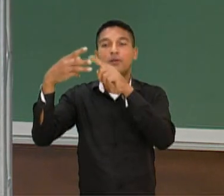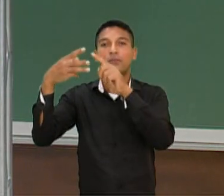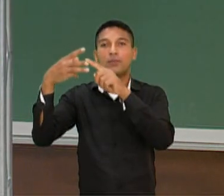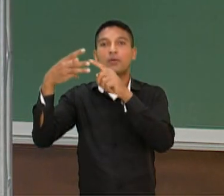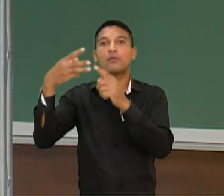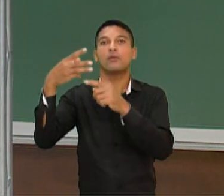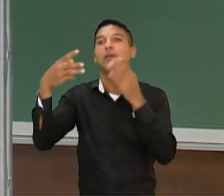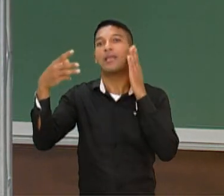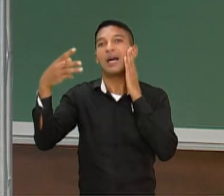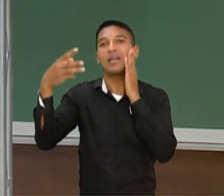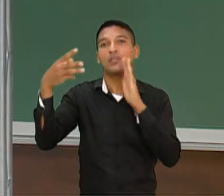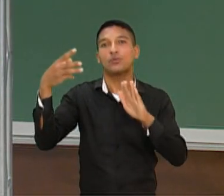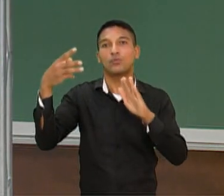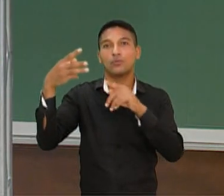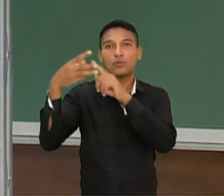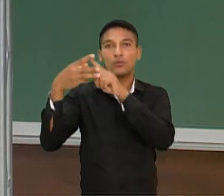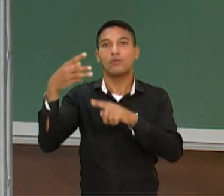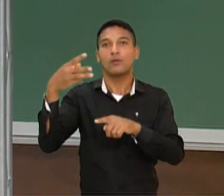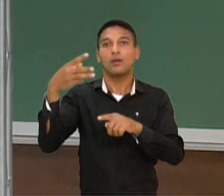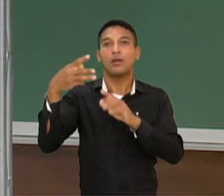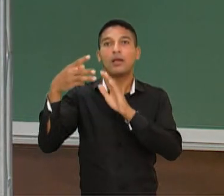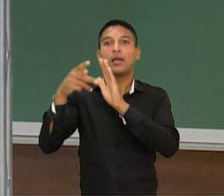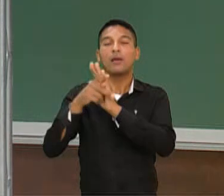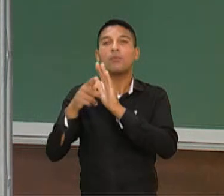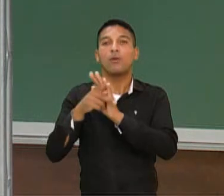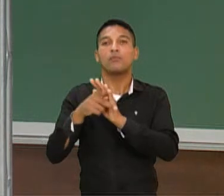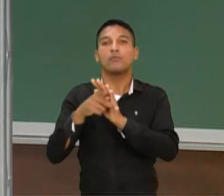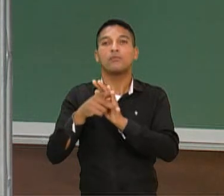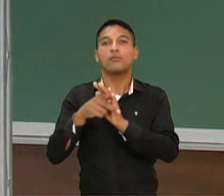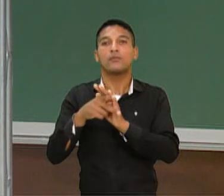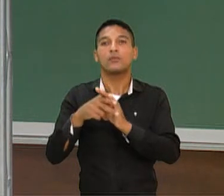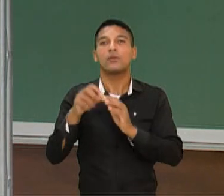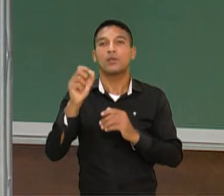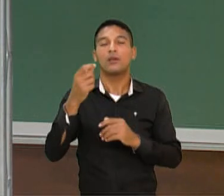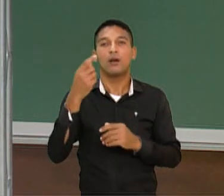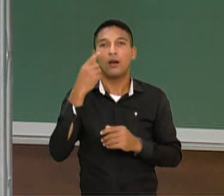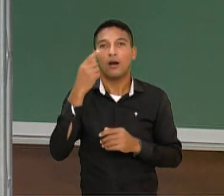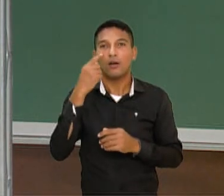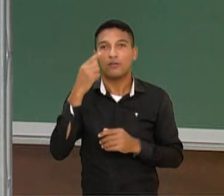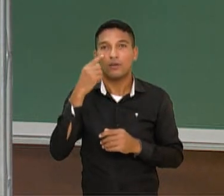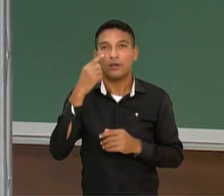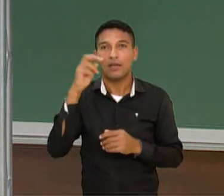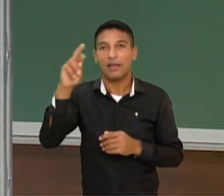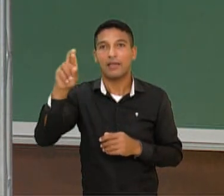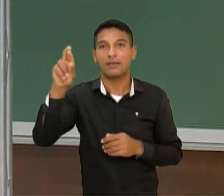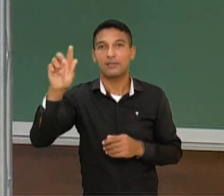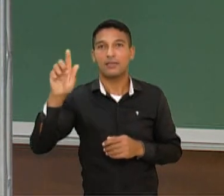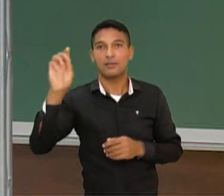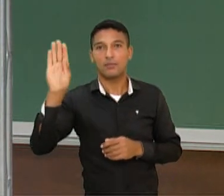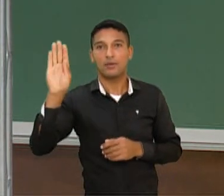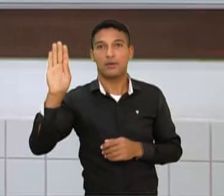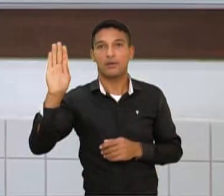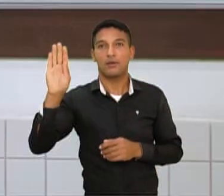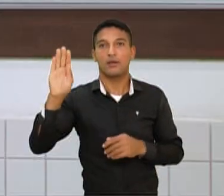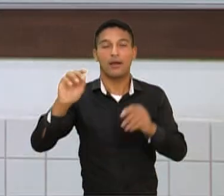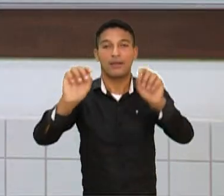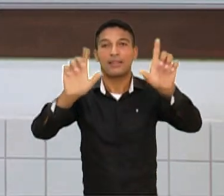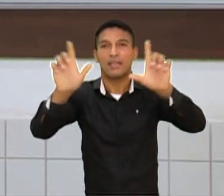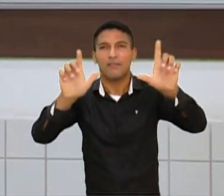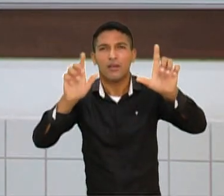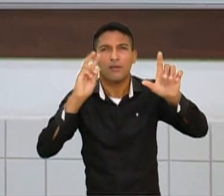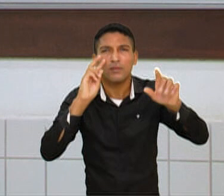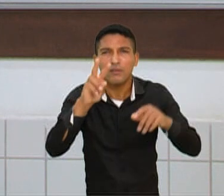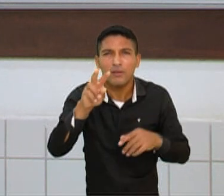o sistema de cores RGB que tem na sua televisão, por exemplo, é a mesma que é perceptível pelos nossos olhos.